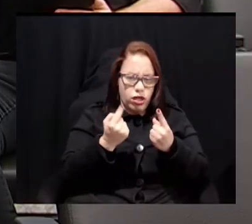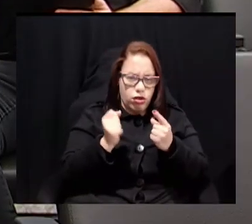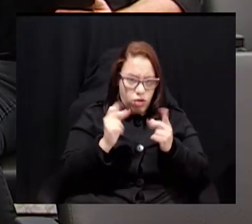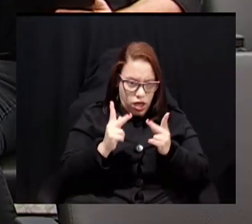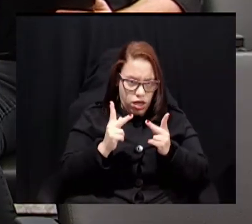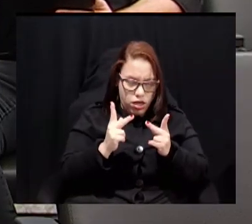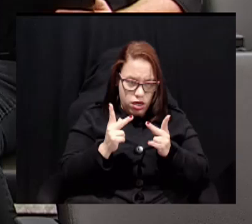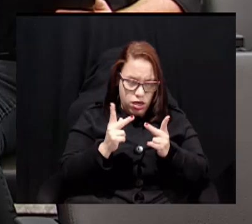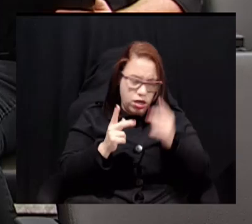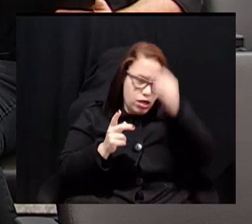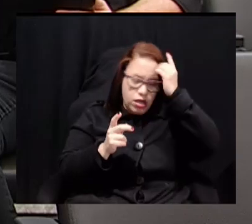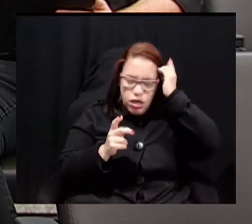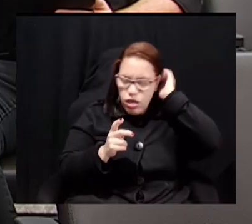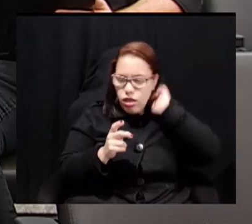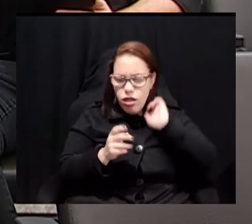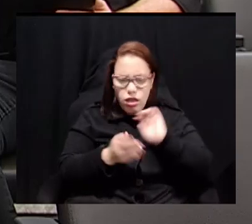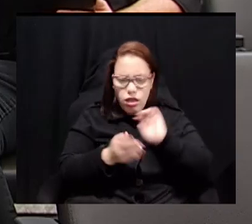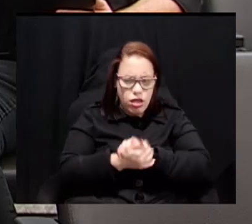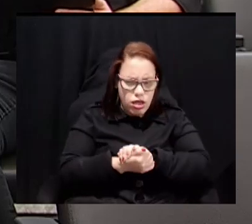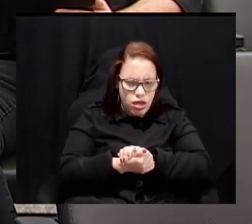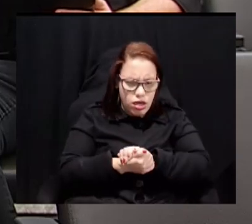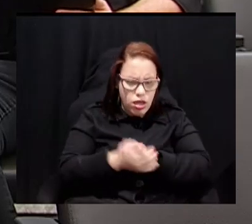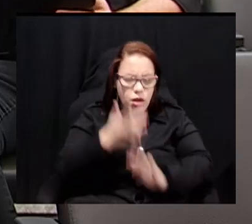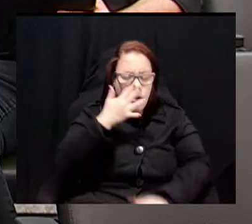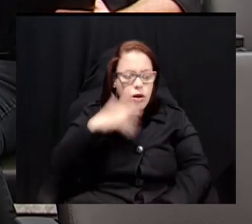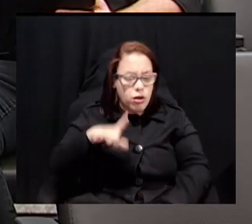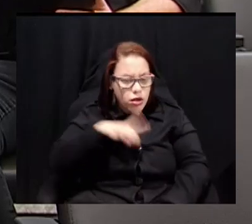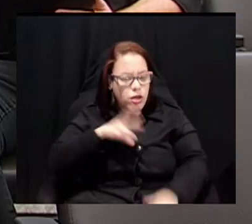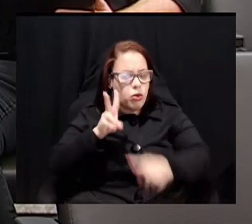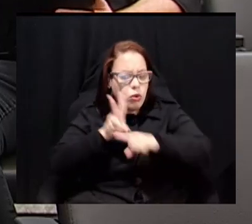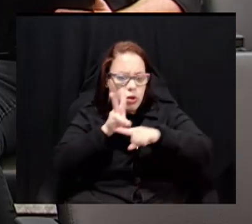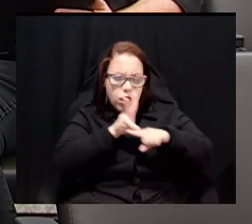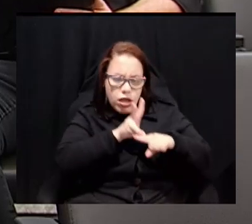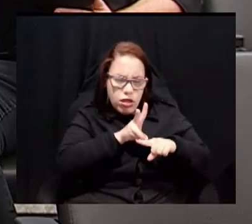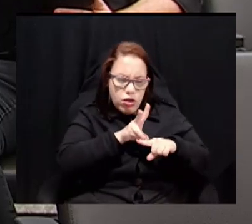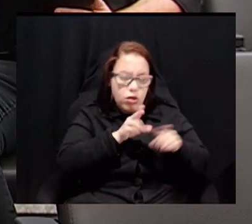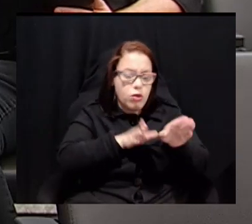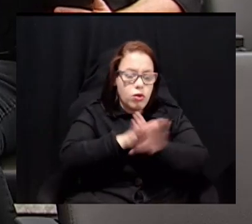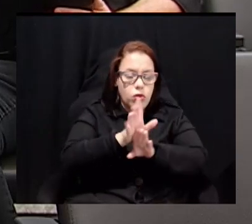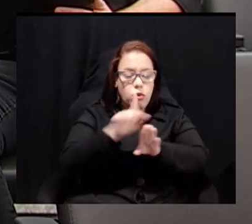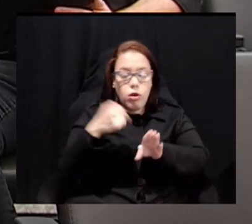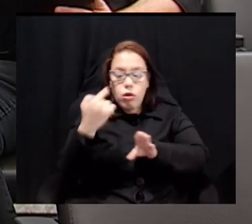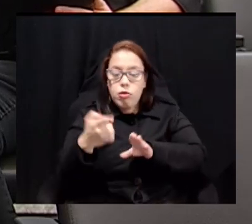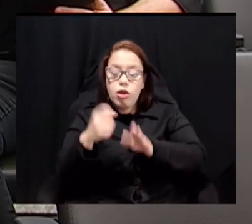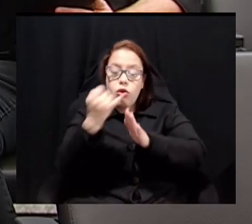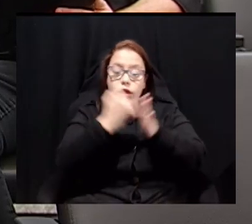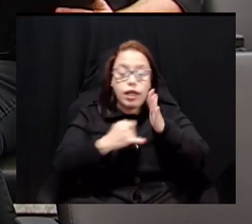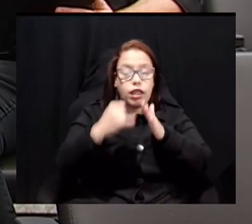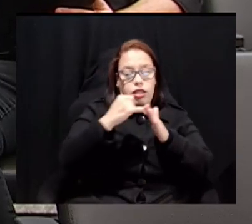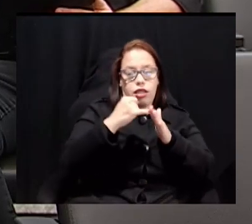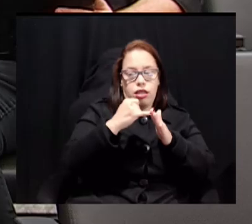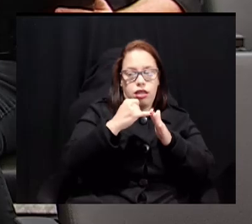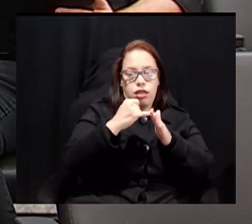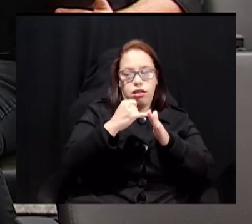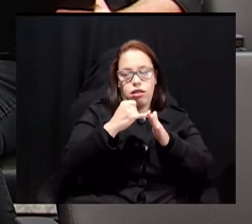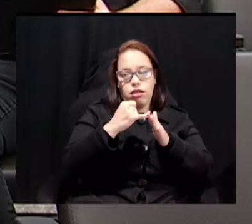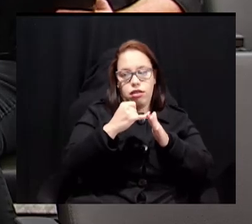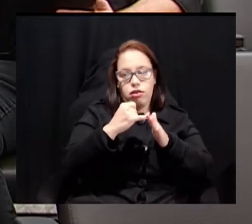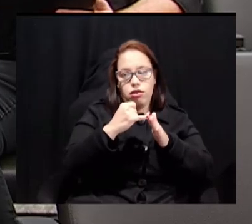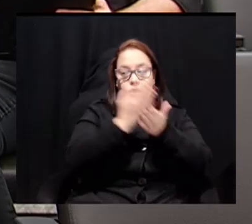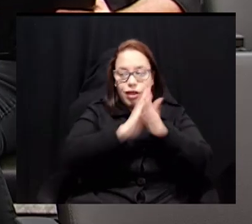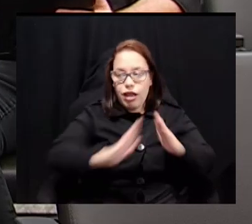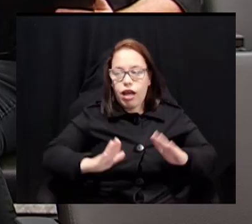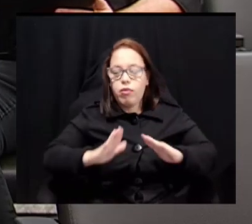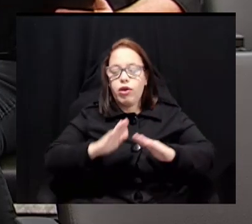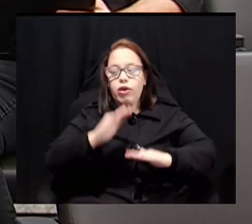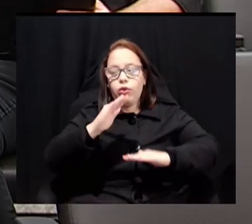ficar, para a criança ter o cuidado ali. Ele é encaminhado para outras entidades. Então, a ideia é